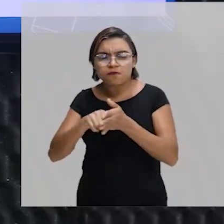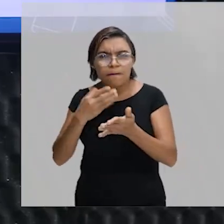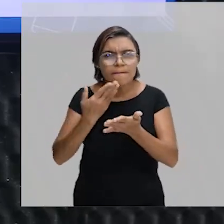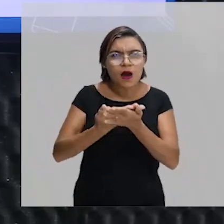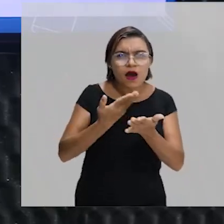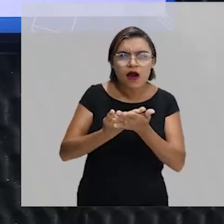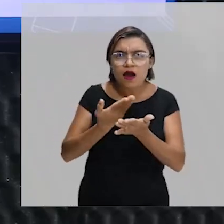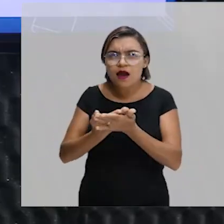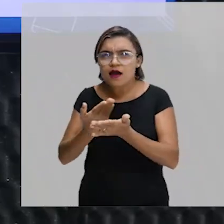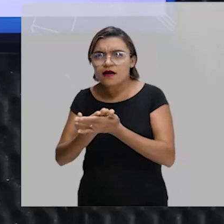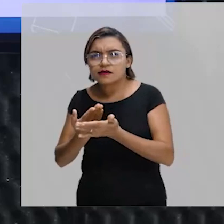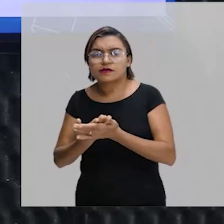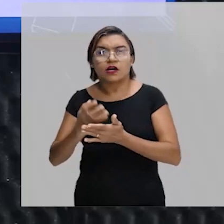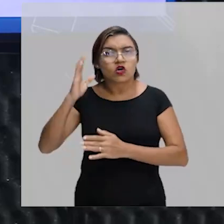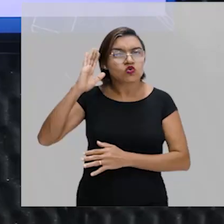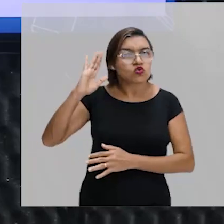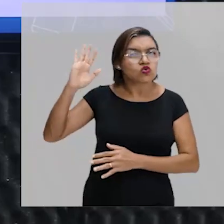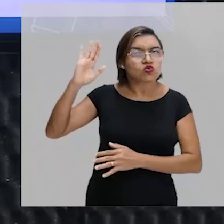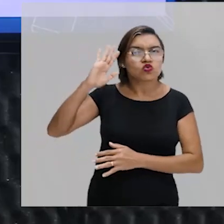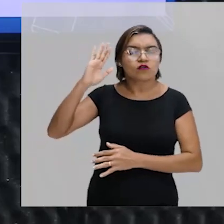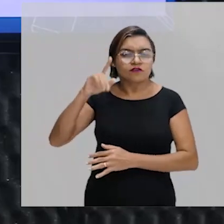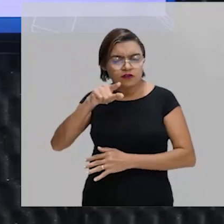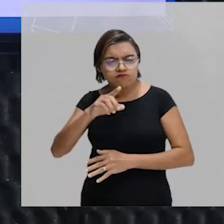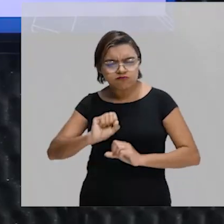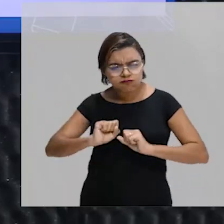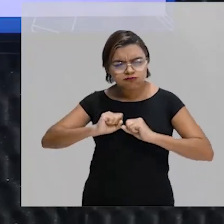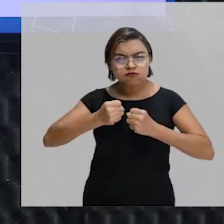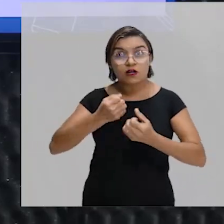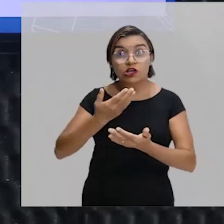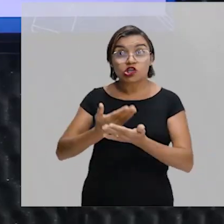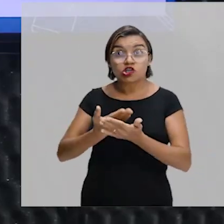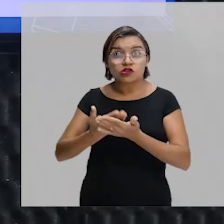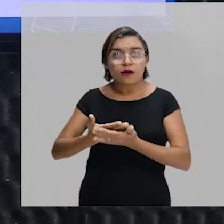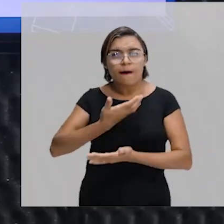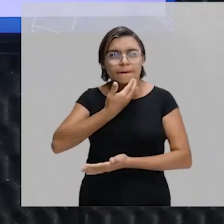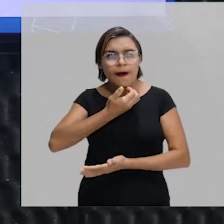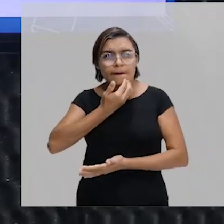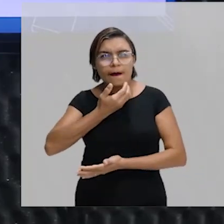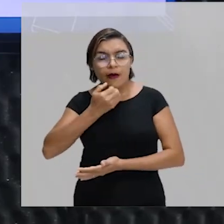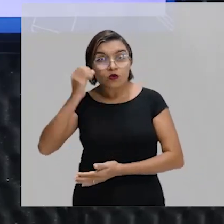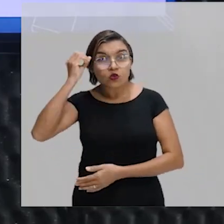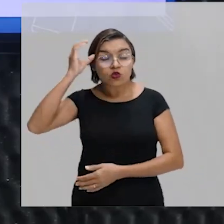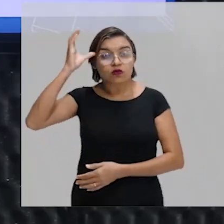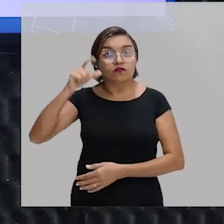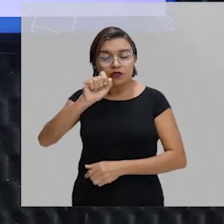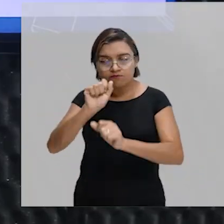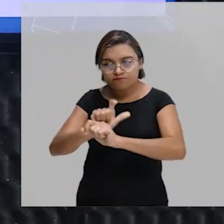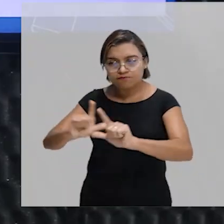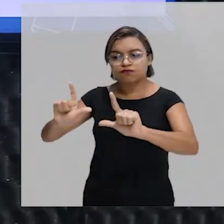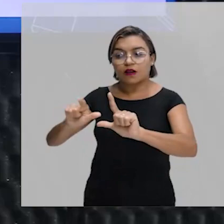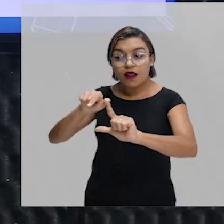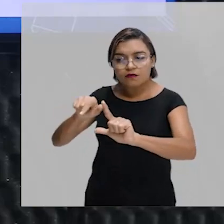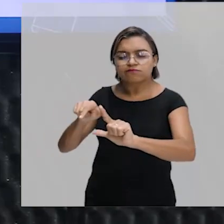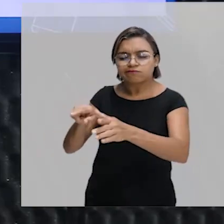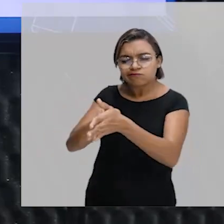quanto mais você estudar, mais você vai aprender. Então, quanto mais você acessar a plataforma Gonçalves Dias, mais você vai aprender e mais nota